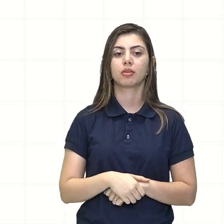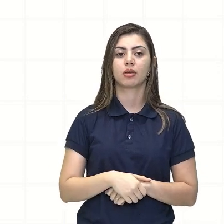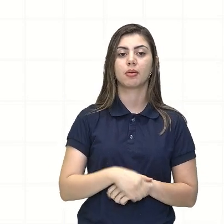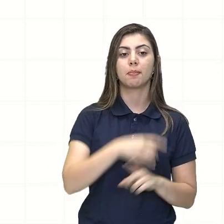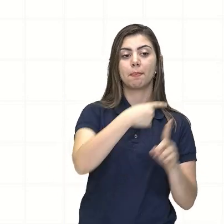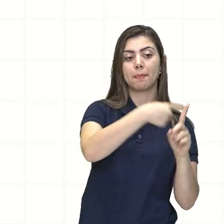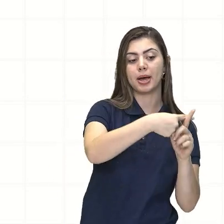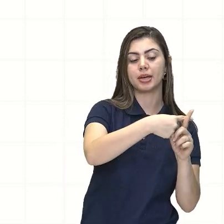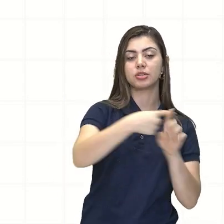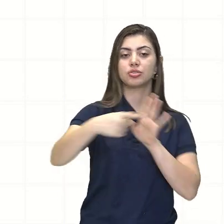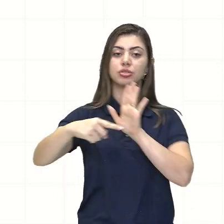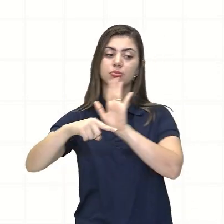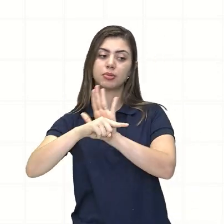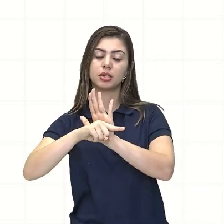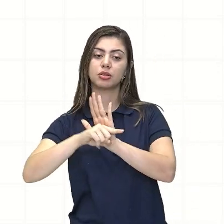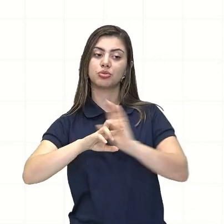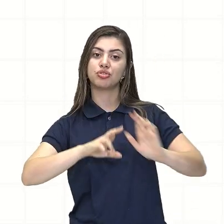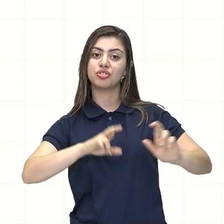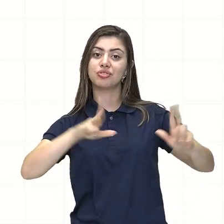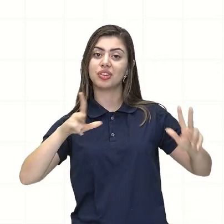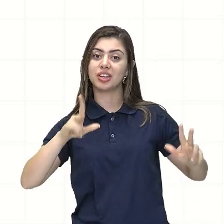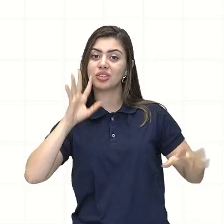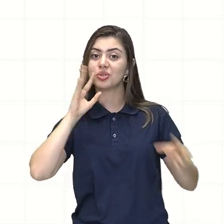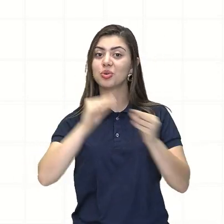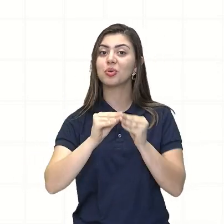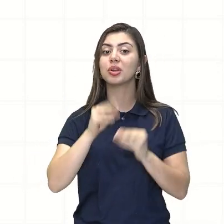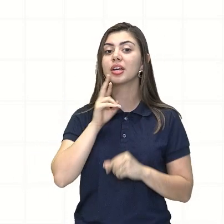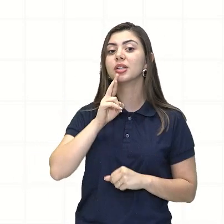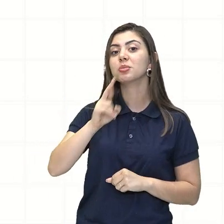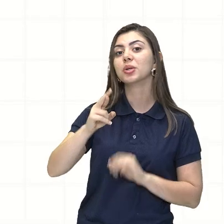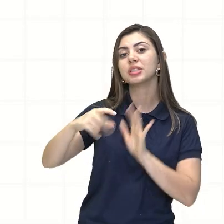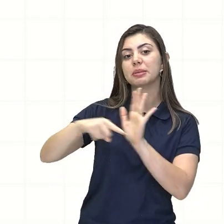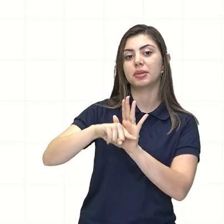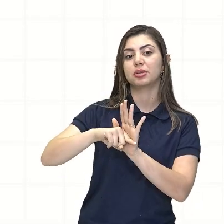melhor, mais com menos, sinais diferentes, menos.